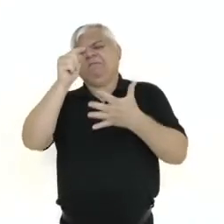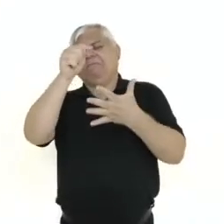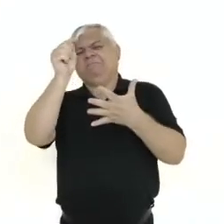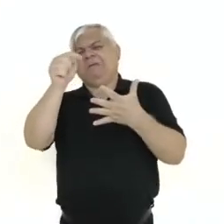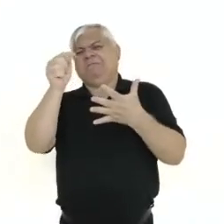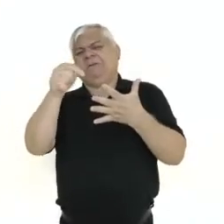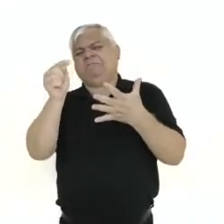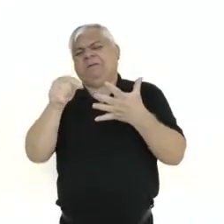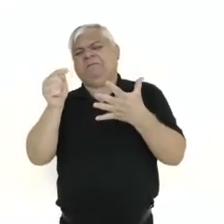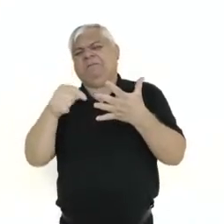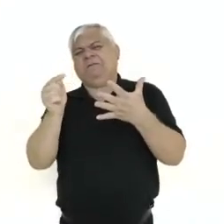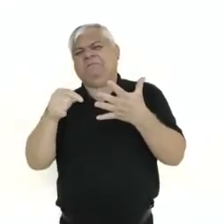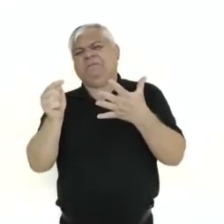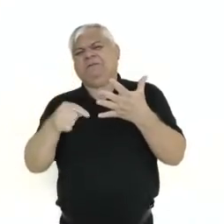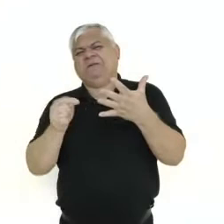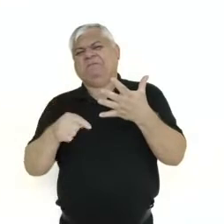CSLL,